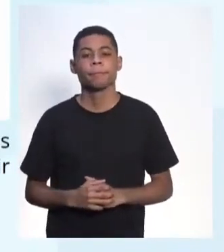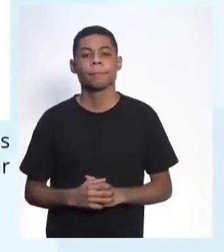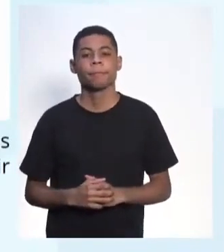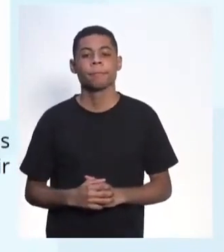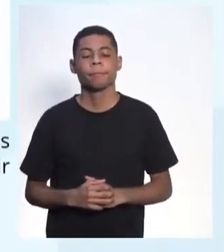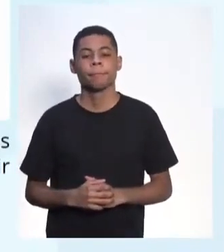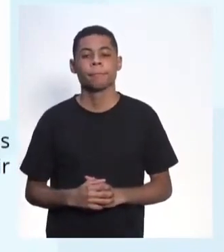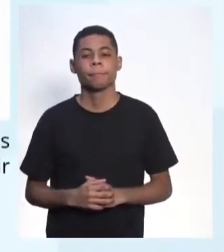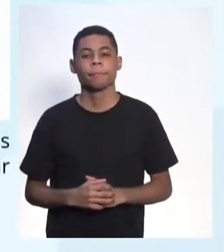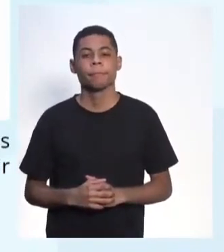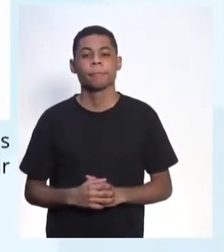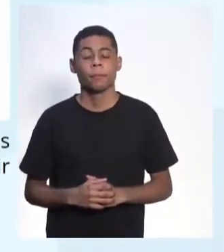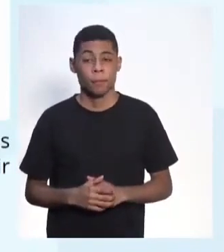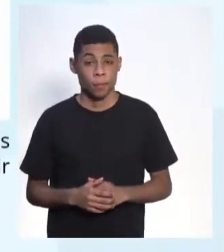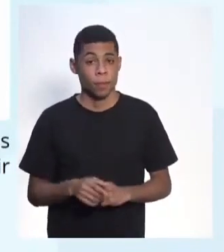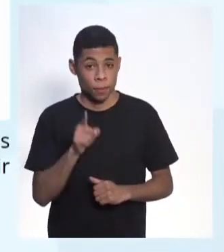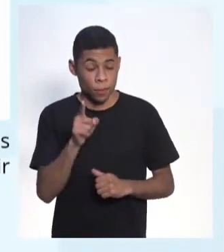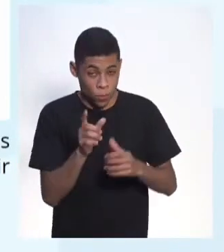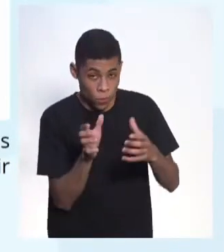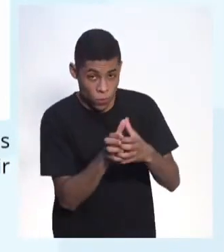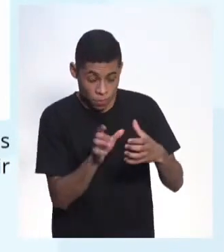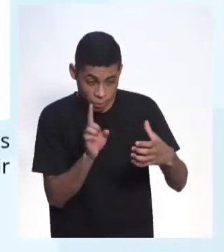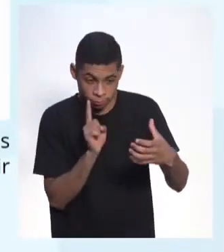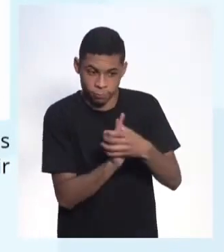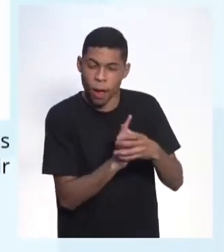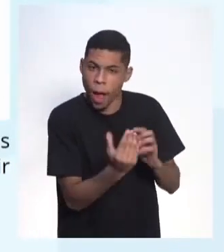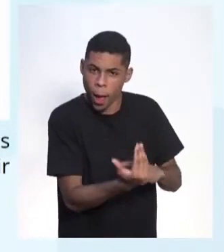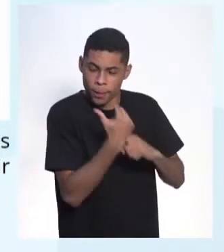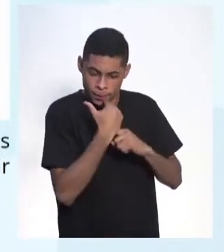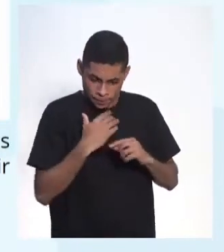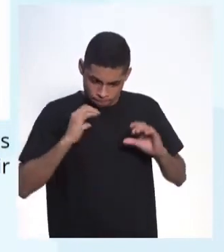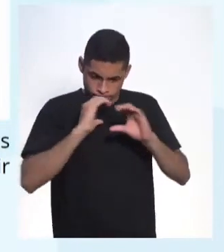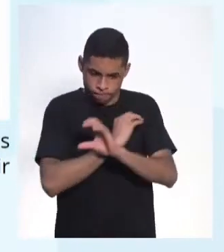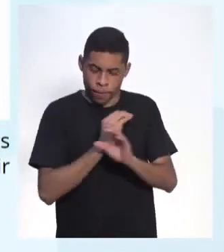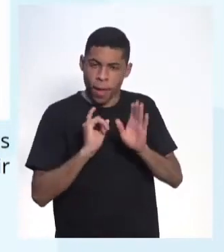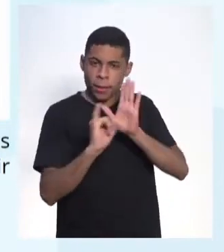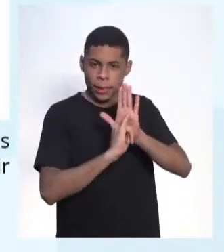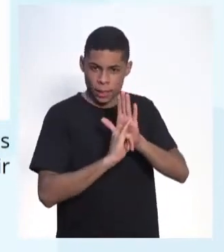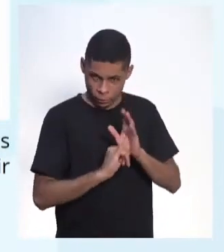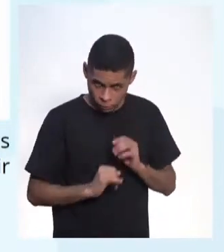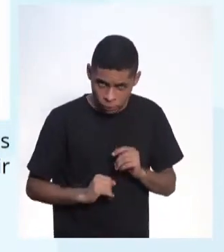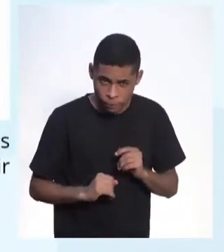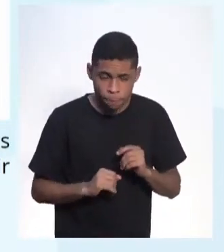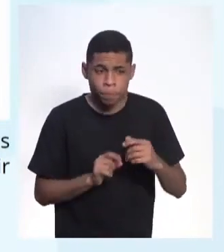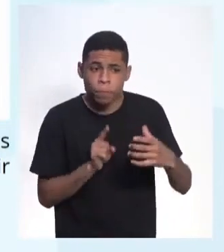Esses grupos te ajudam a construir sua identidade? Nossas relações com